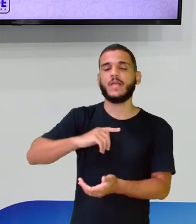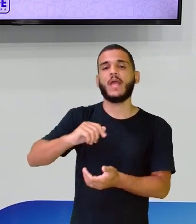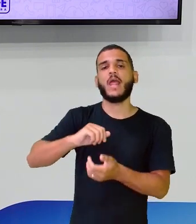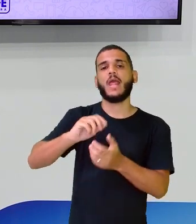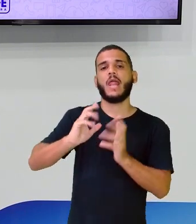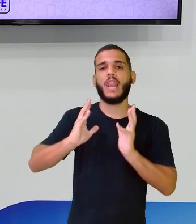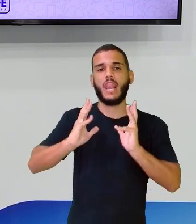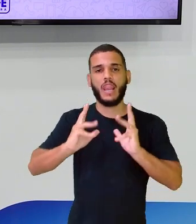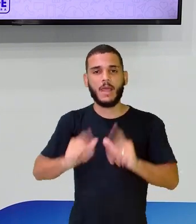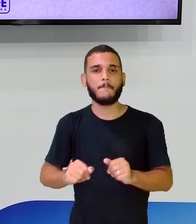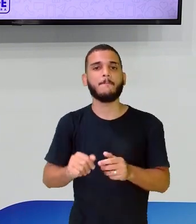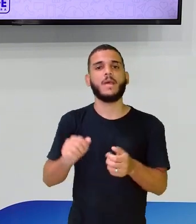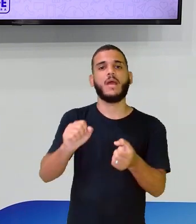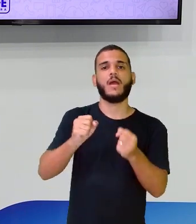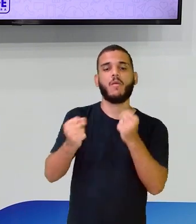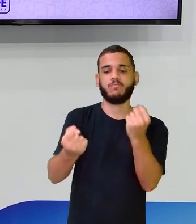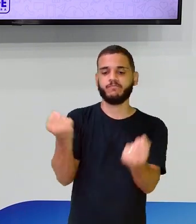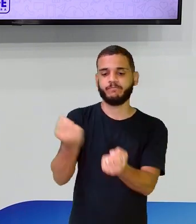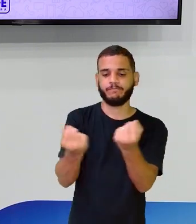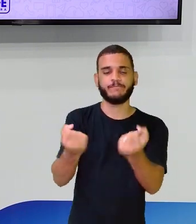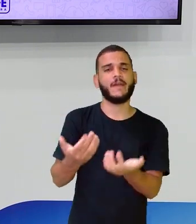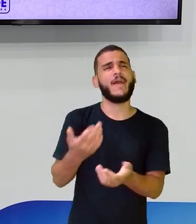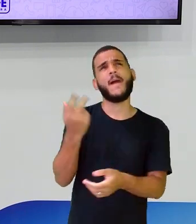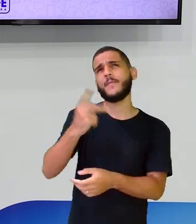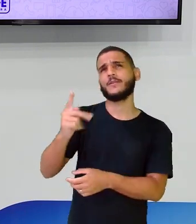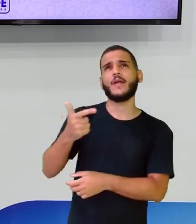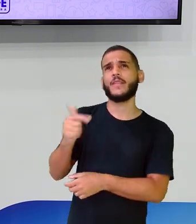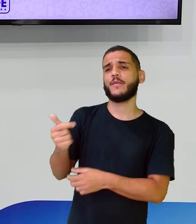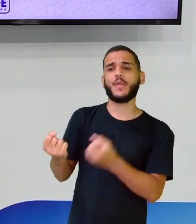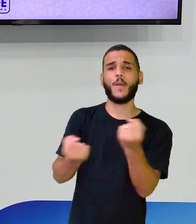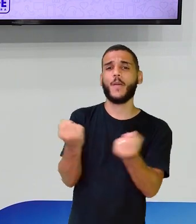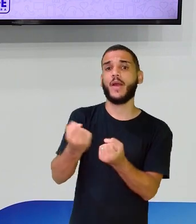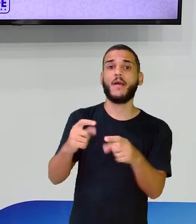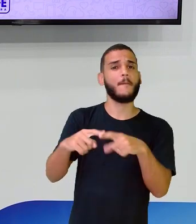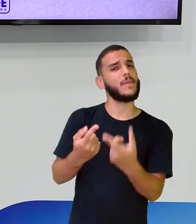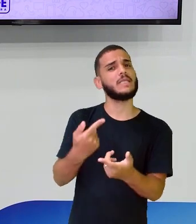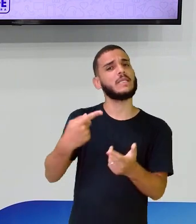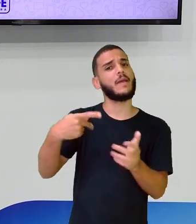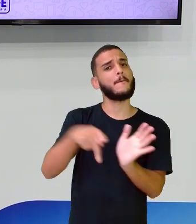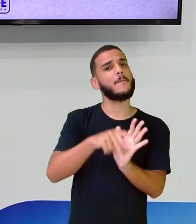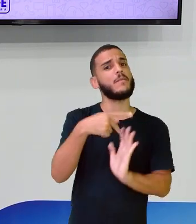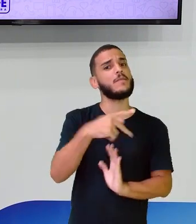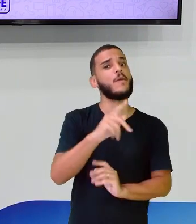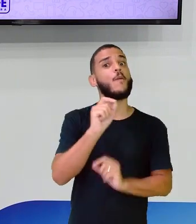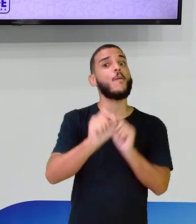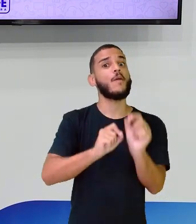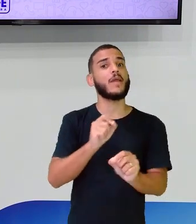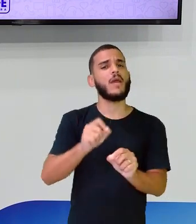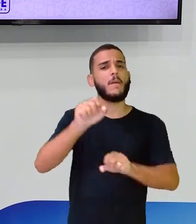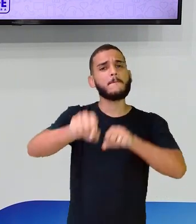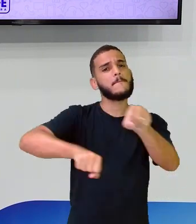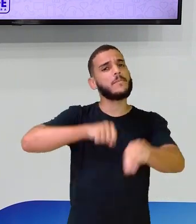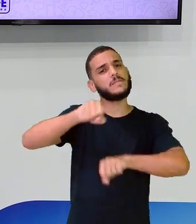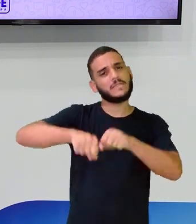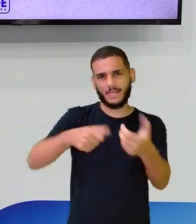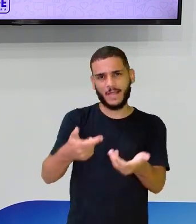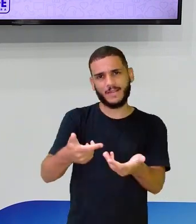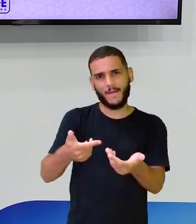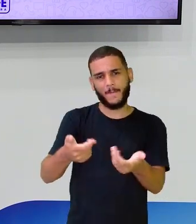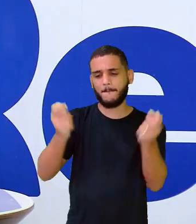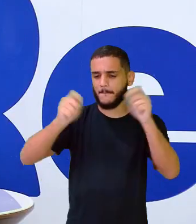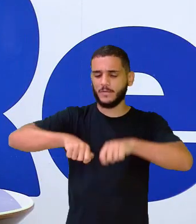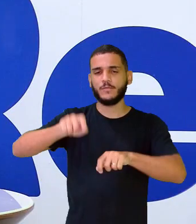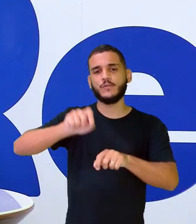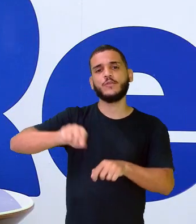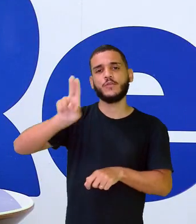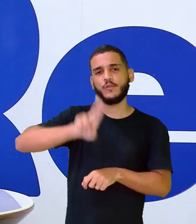não pode? Tem gente que gosta de lavar sua bicicletinha com a mangueirinha. Então, que tal usar um baldezinho? Ou mesmo